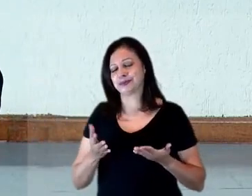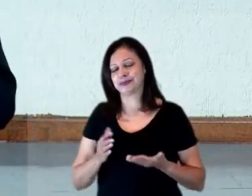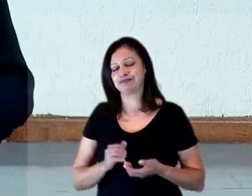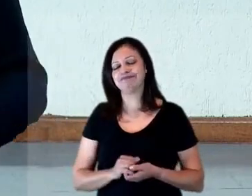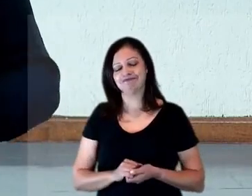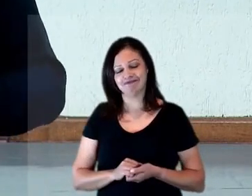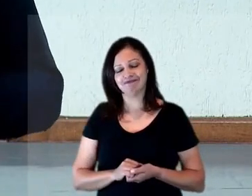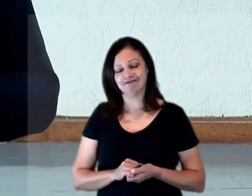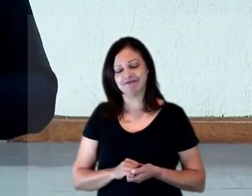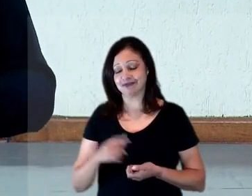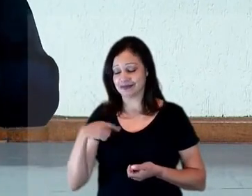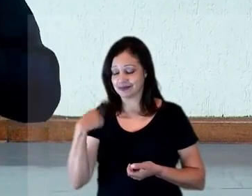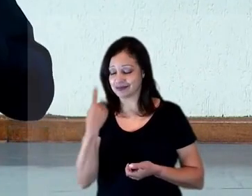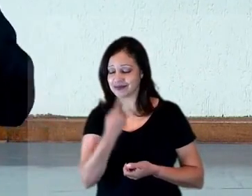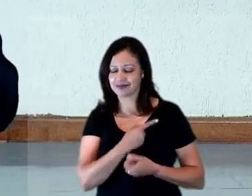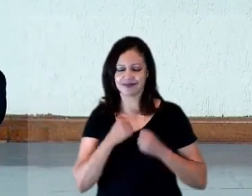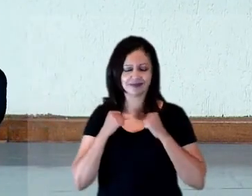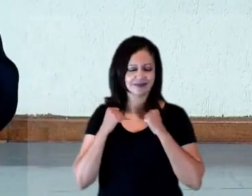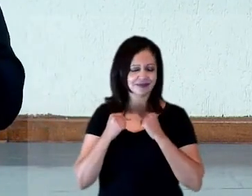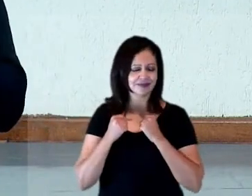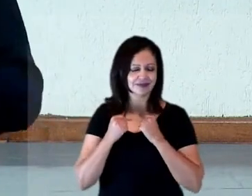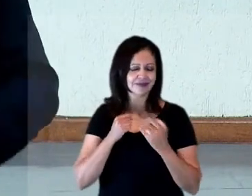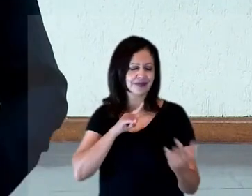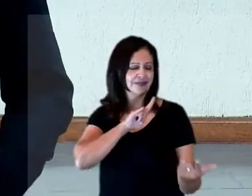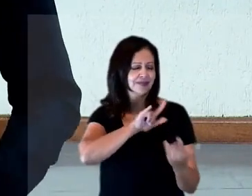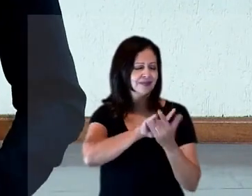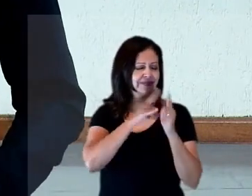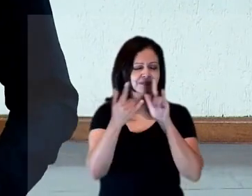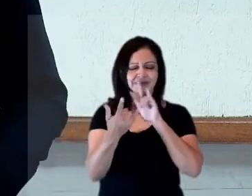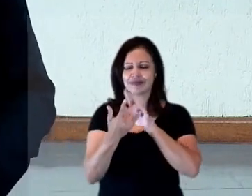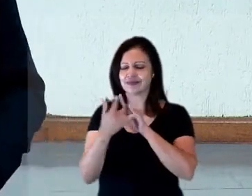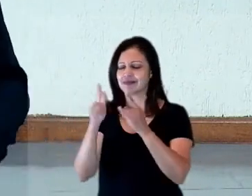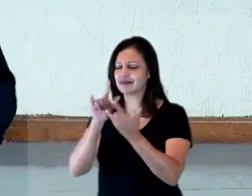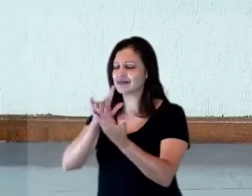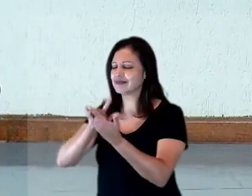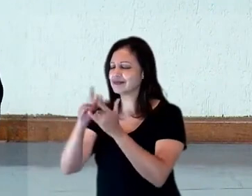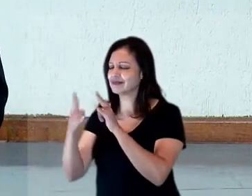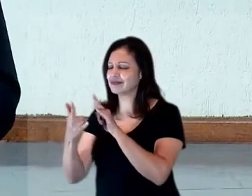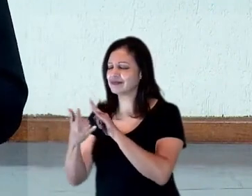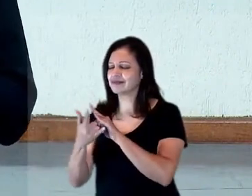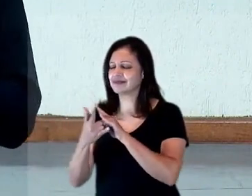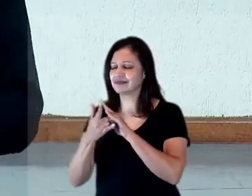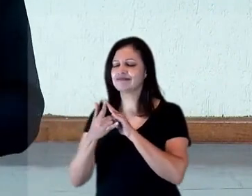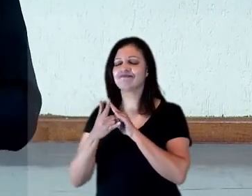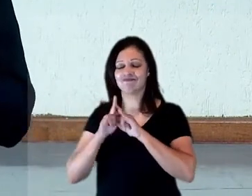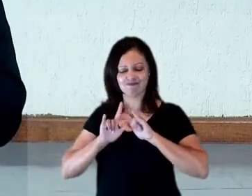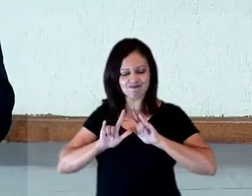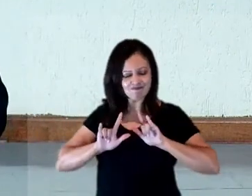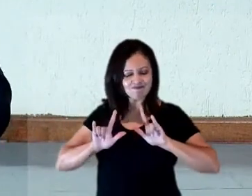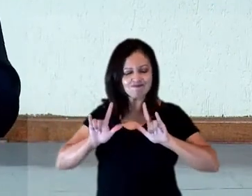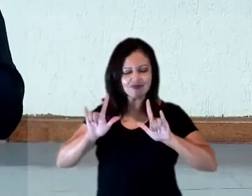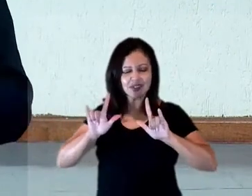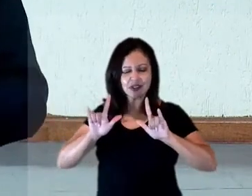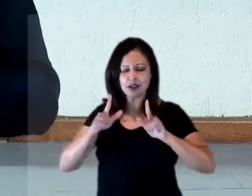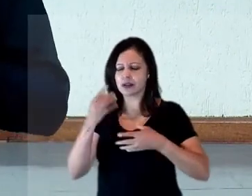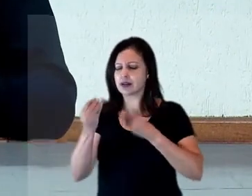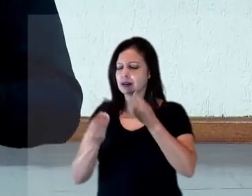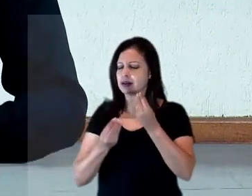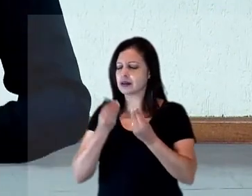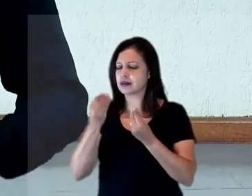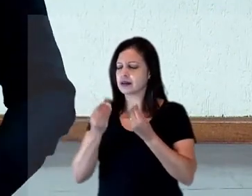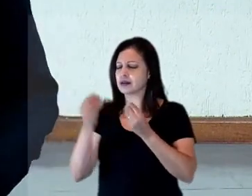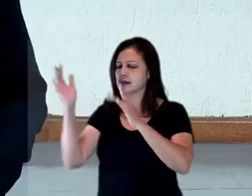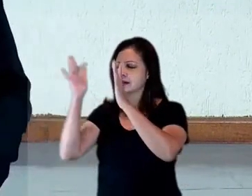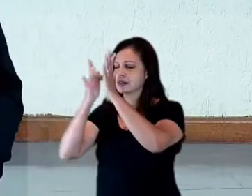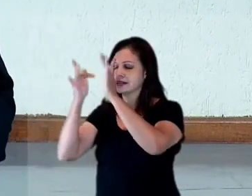Que como igreja nós possamos amar uns aos outros. Mas com base no amor que o Senhor